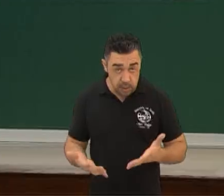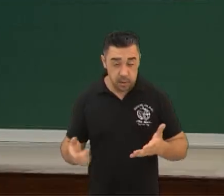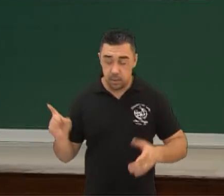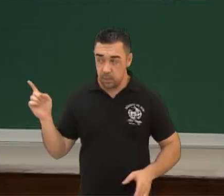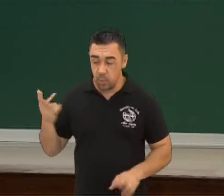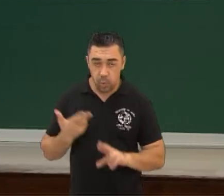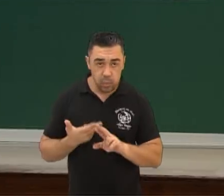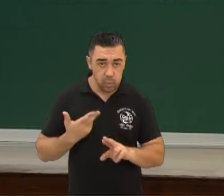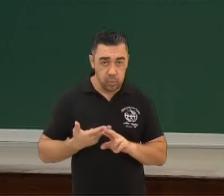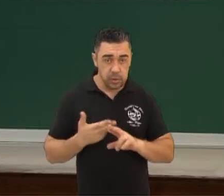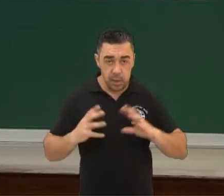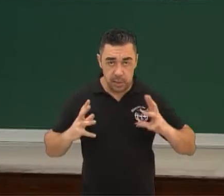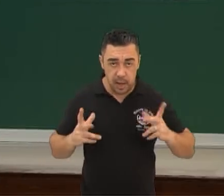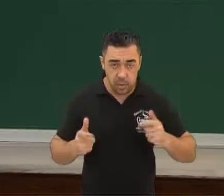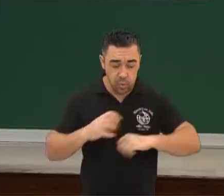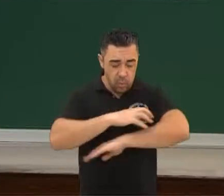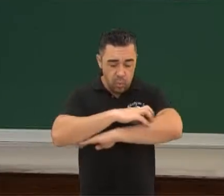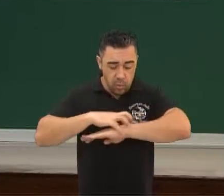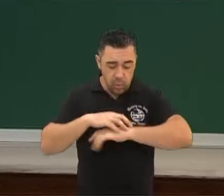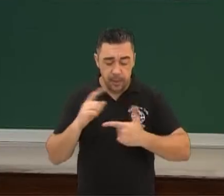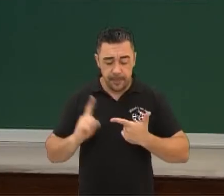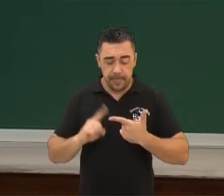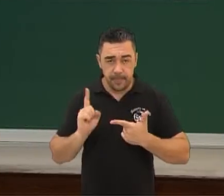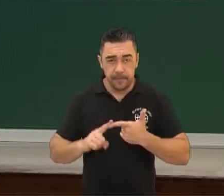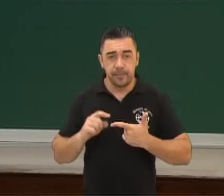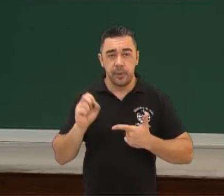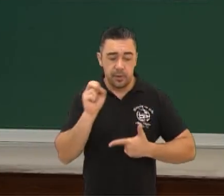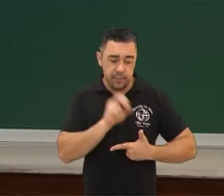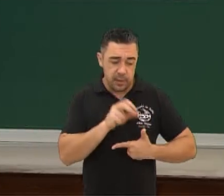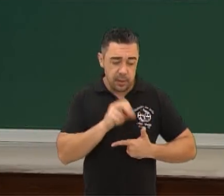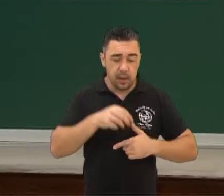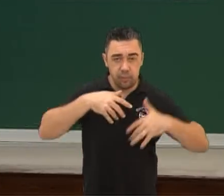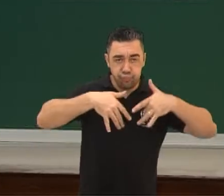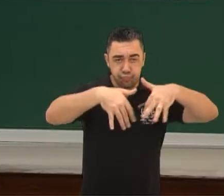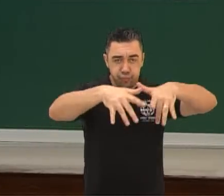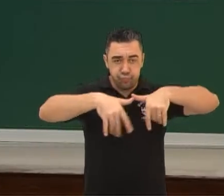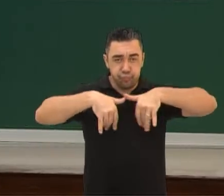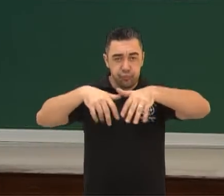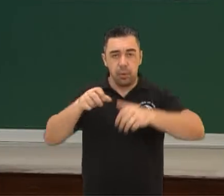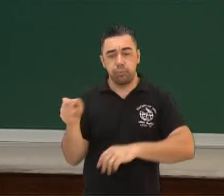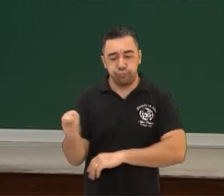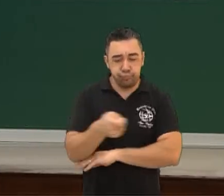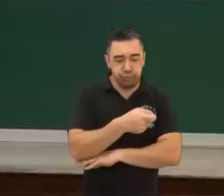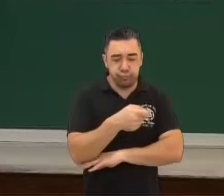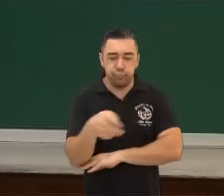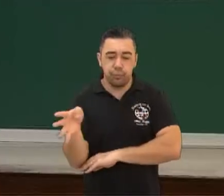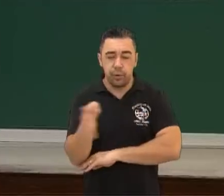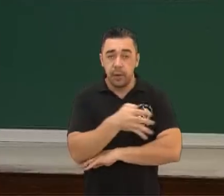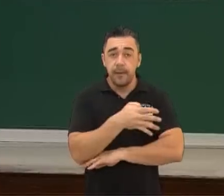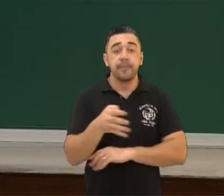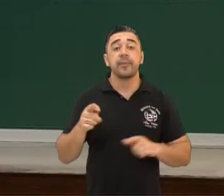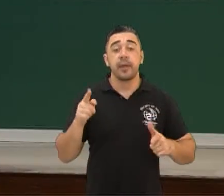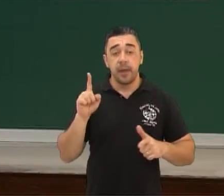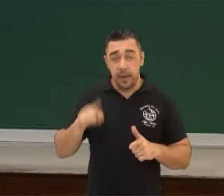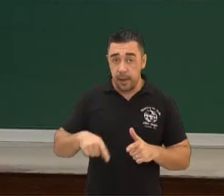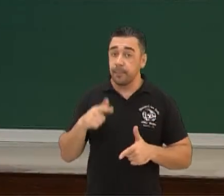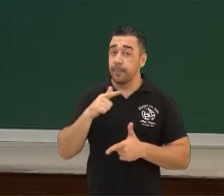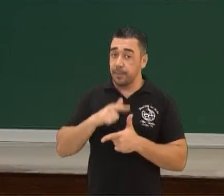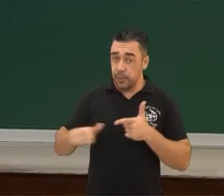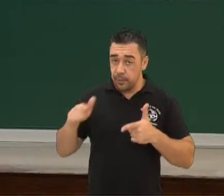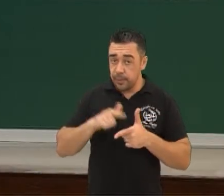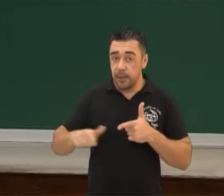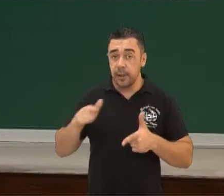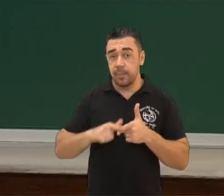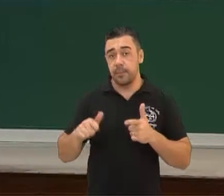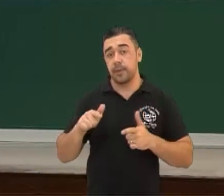as máquinas, utilizar ali os agrotóxicos, os fertilizantes, isso traz impactos no